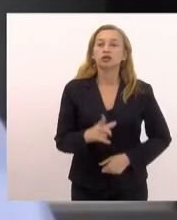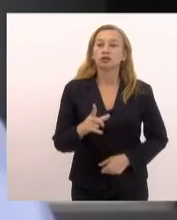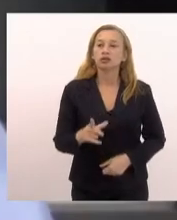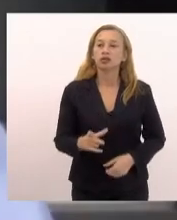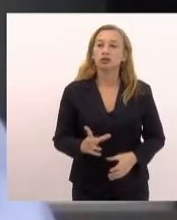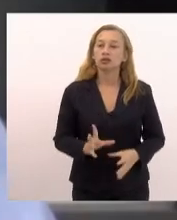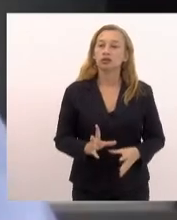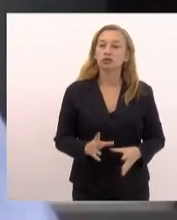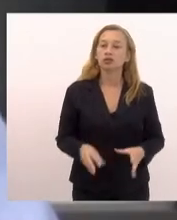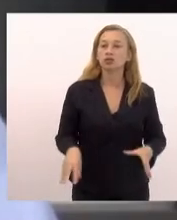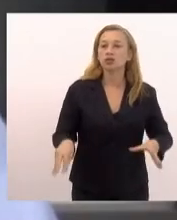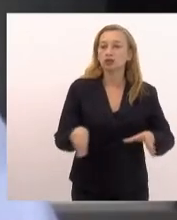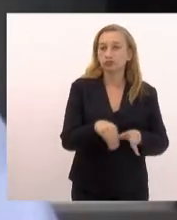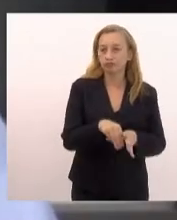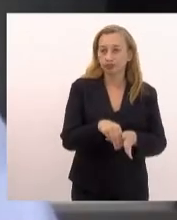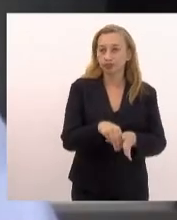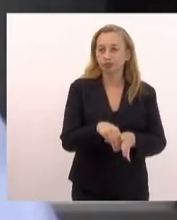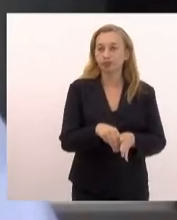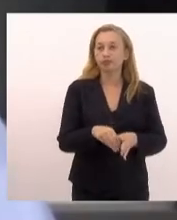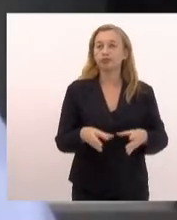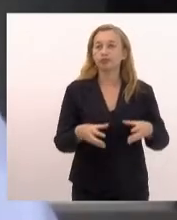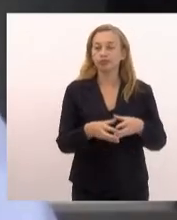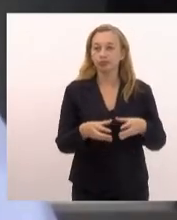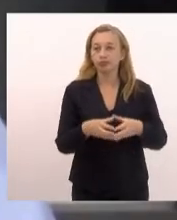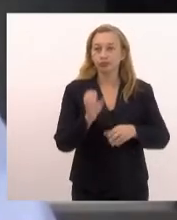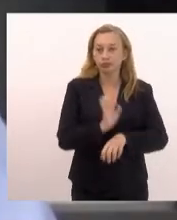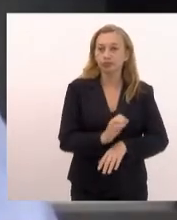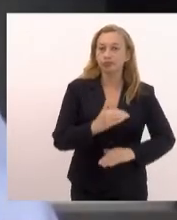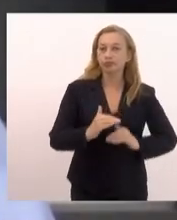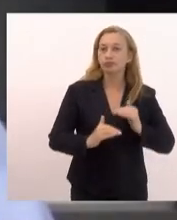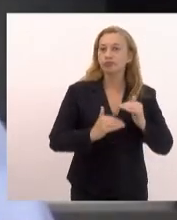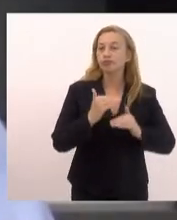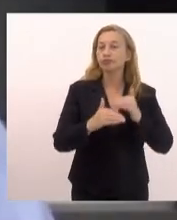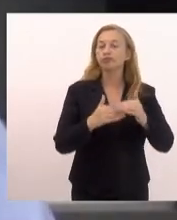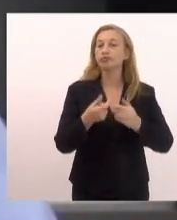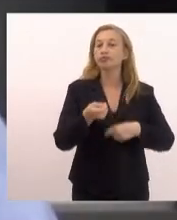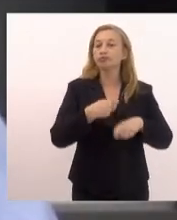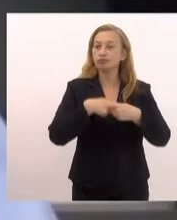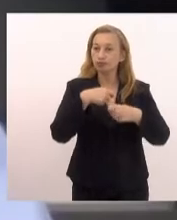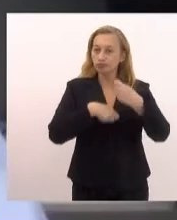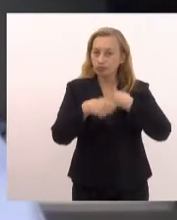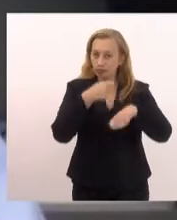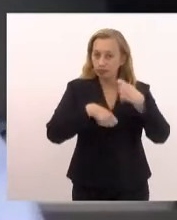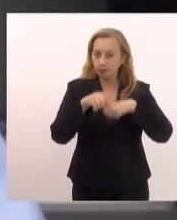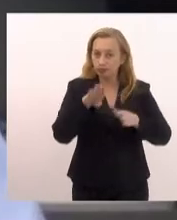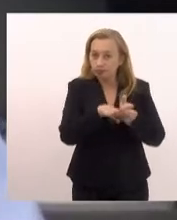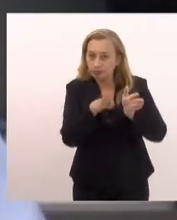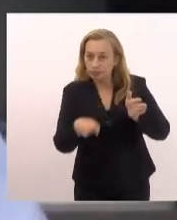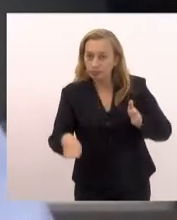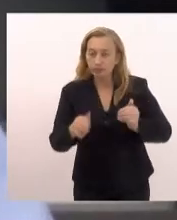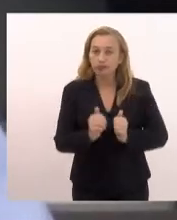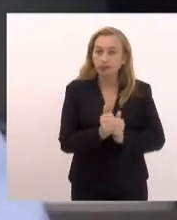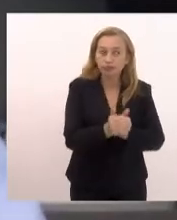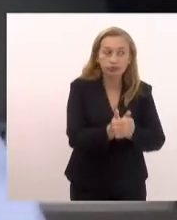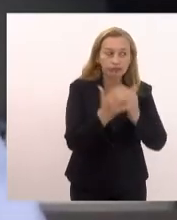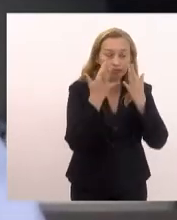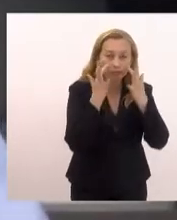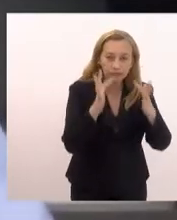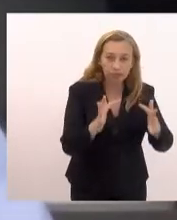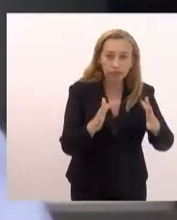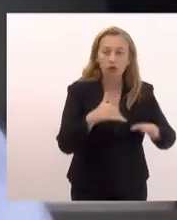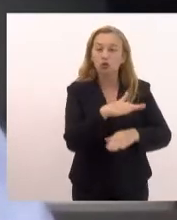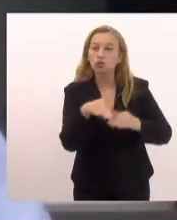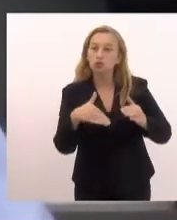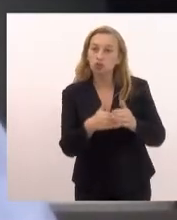comissão estadual pelo desenvolvimento da economia do mar, acompanhando muito atentamente toda